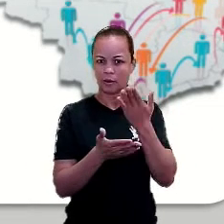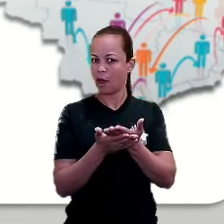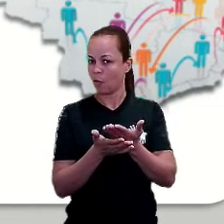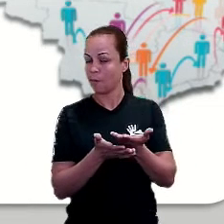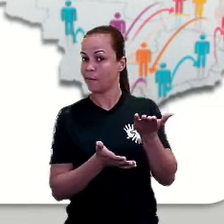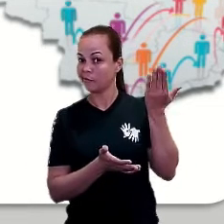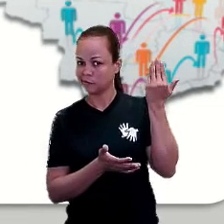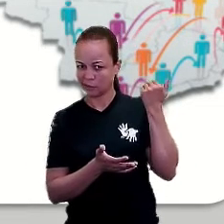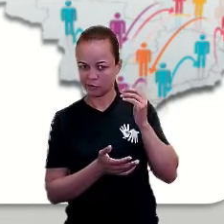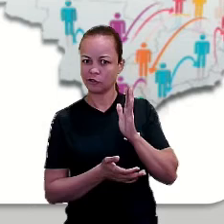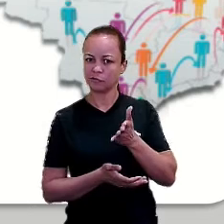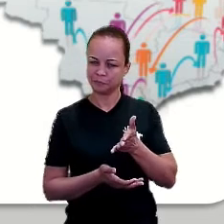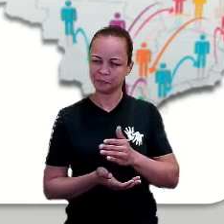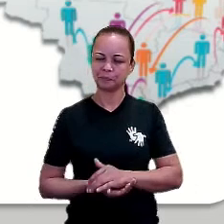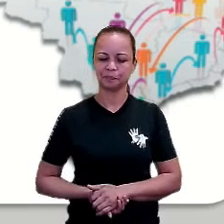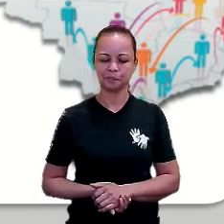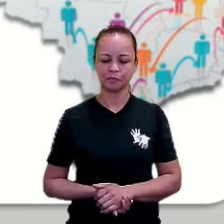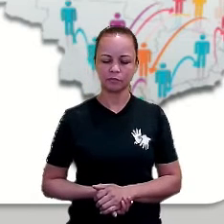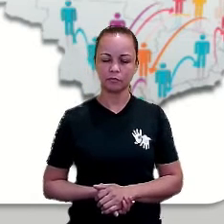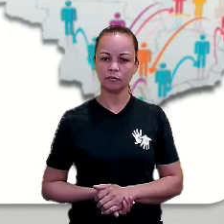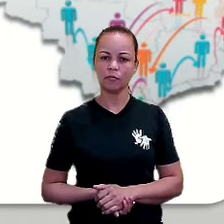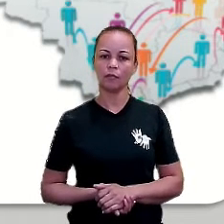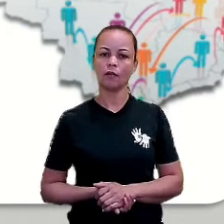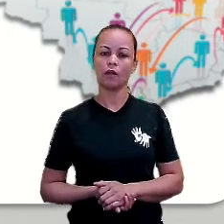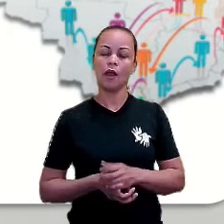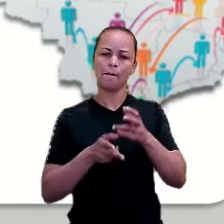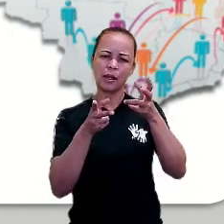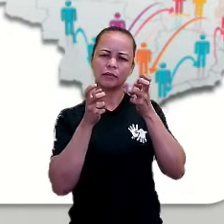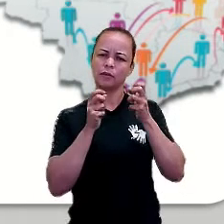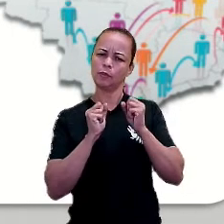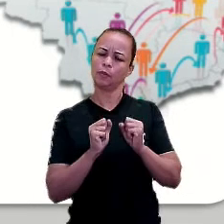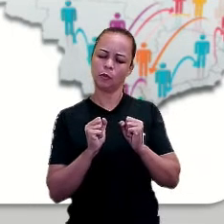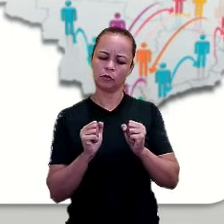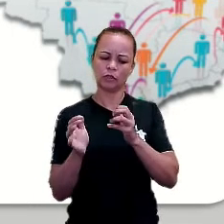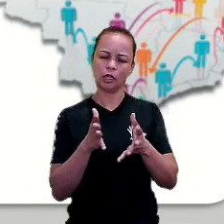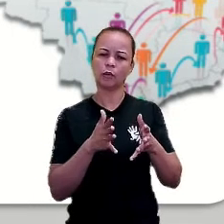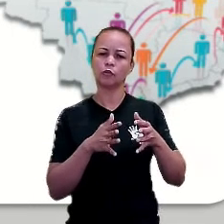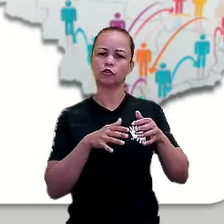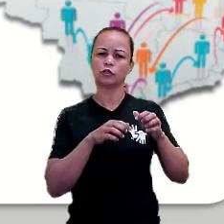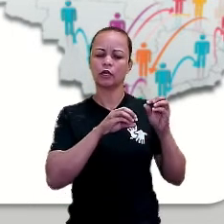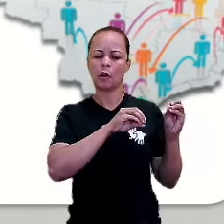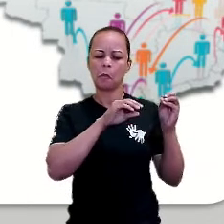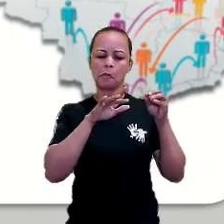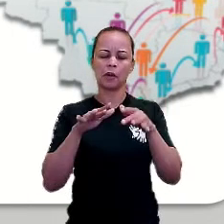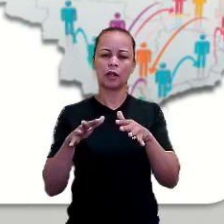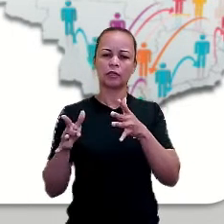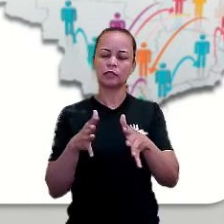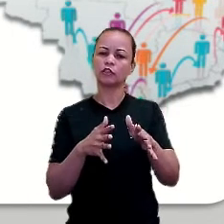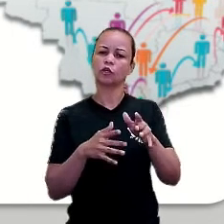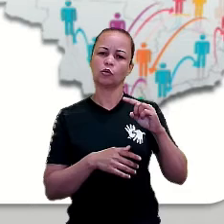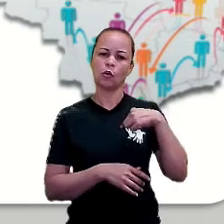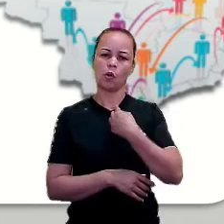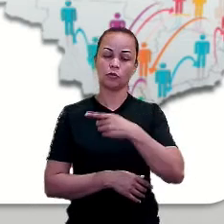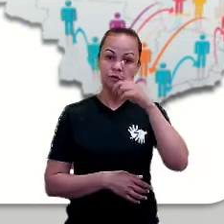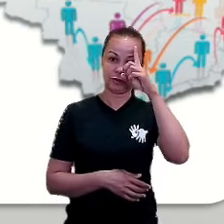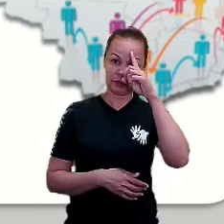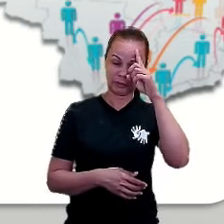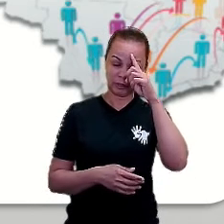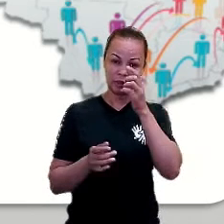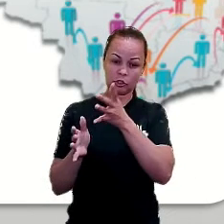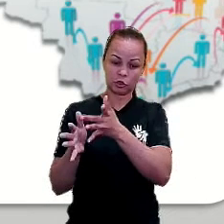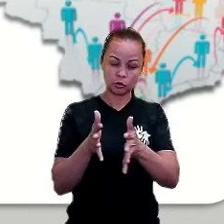passadas, desculpem. Podemos perceber que as migrações estão sempre nas nossas ações cotidianas, desde